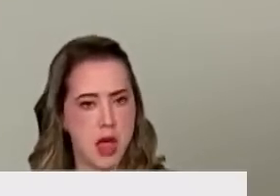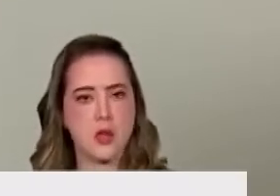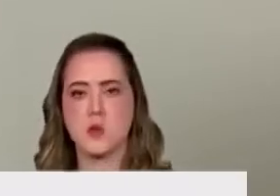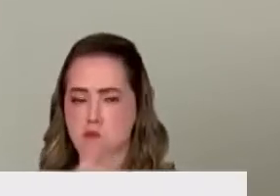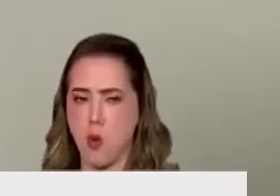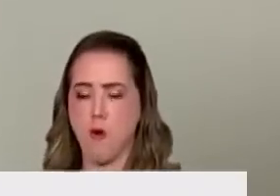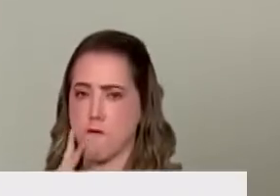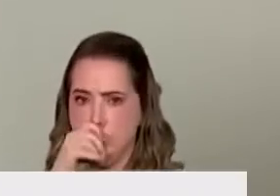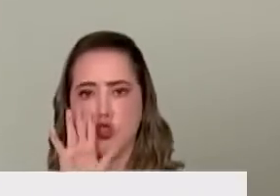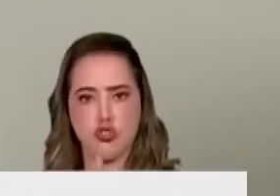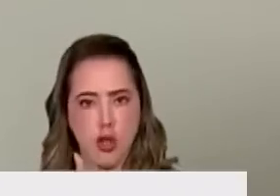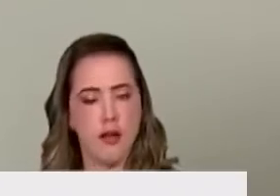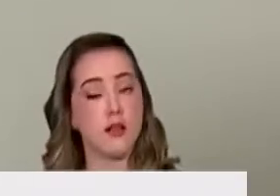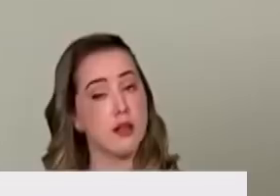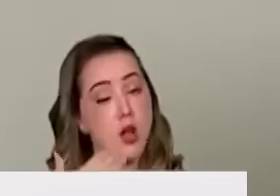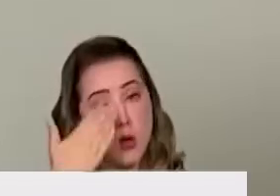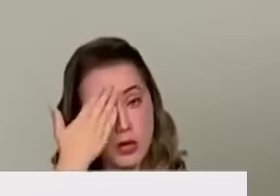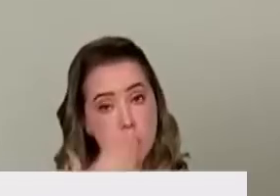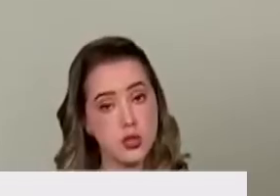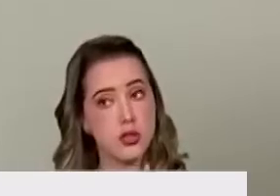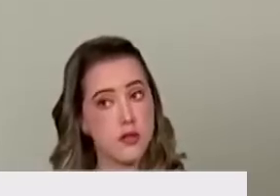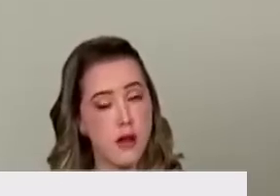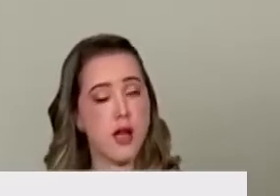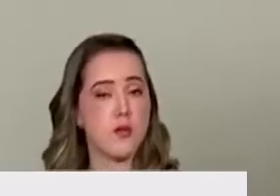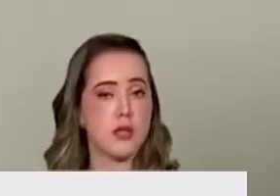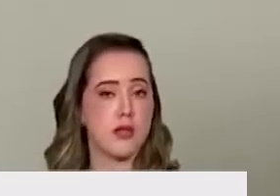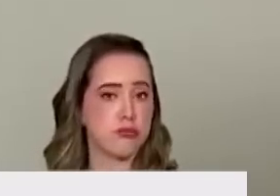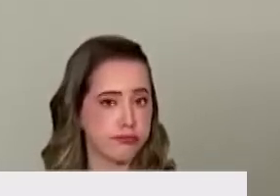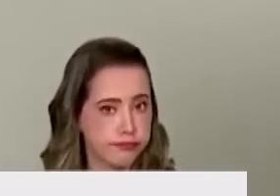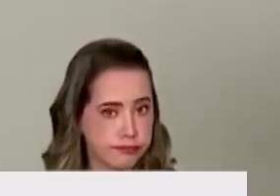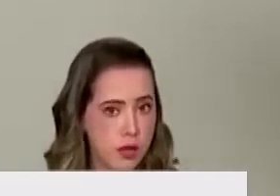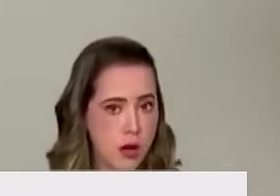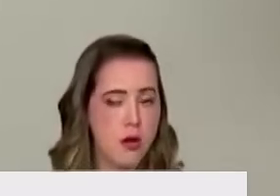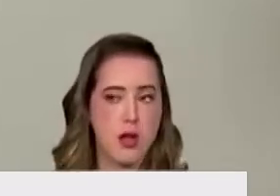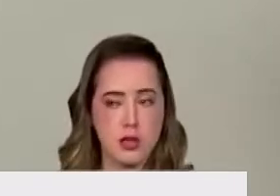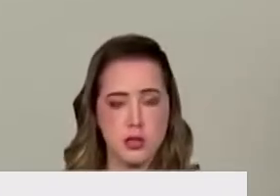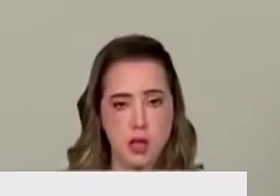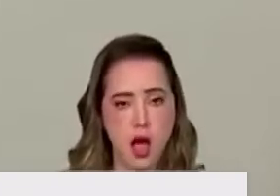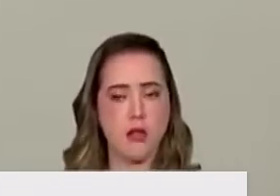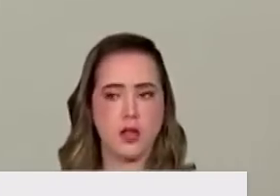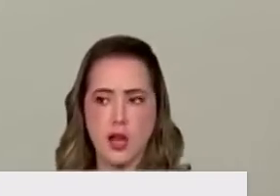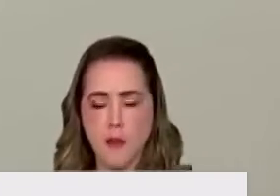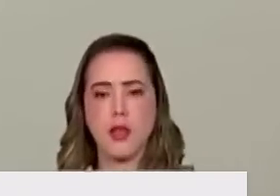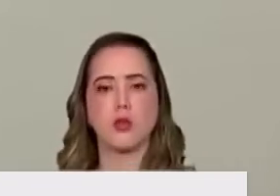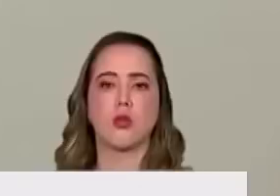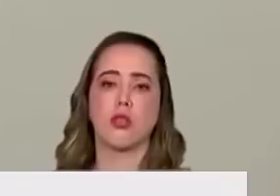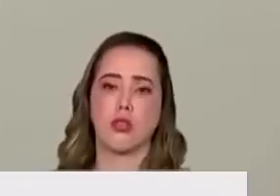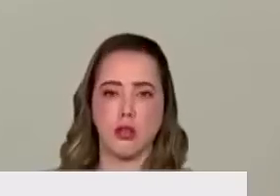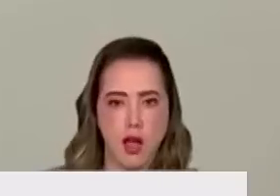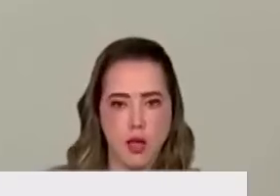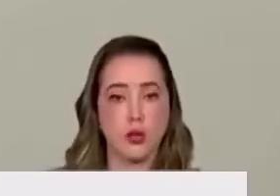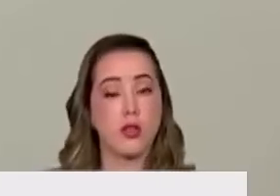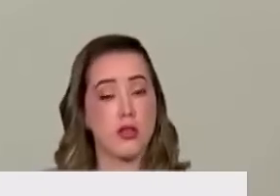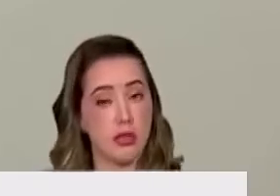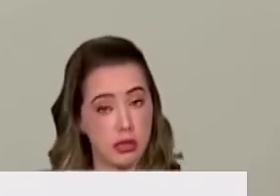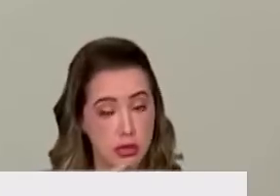útil. Então, provavelmente ele vai começar a fazer exercícios ativamente na cama. Depois nós tentamos deixar ele